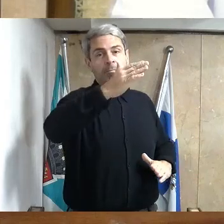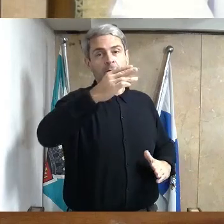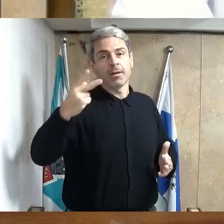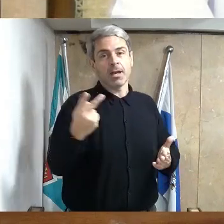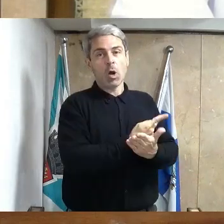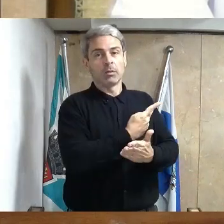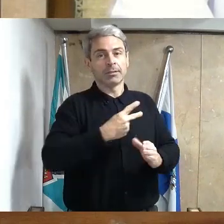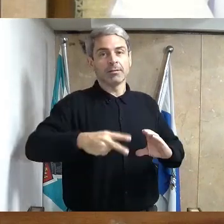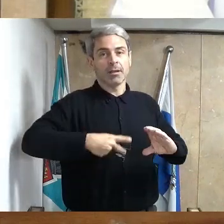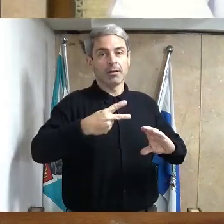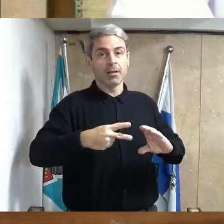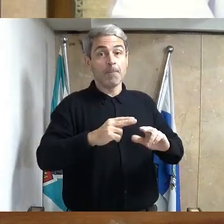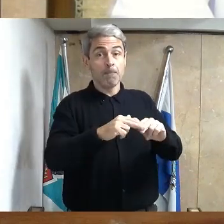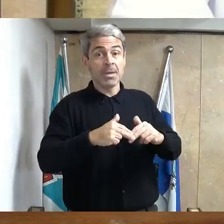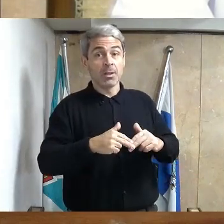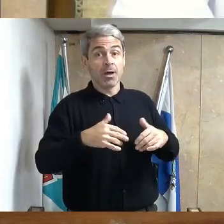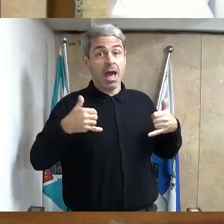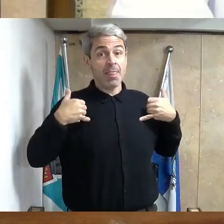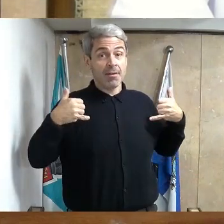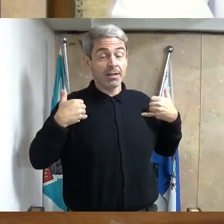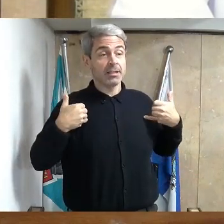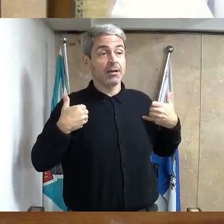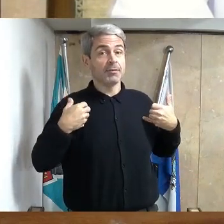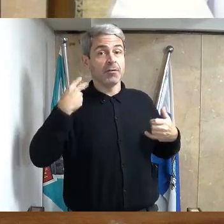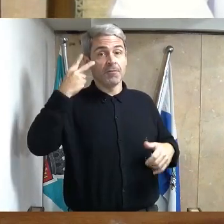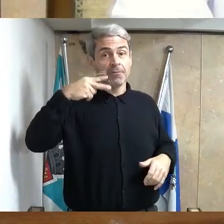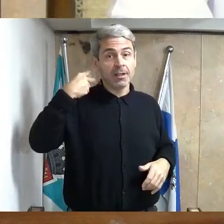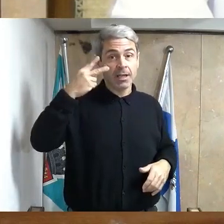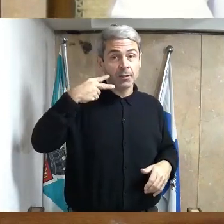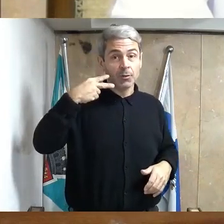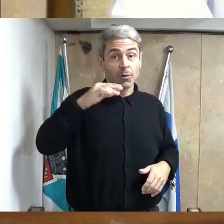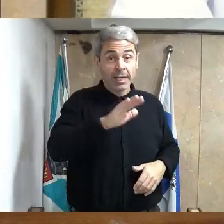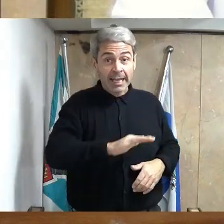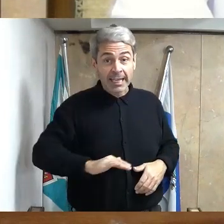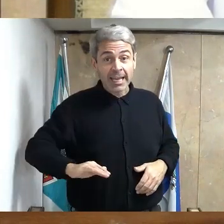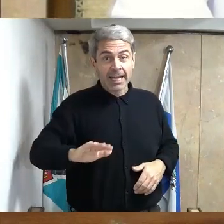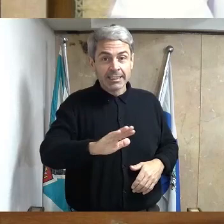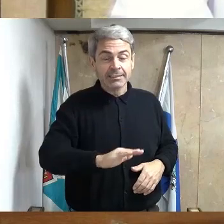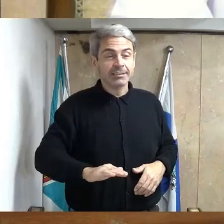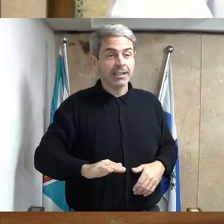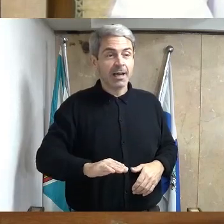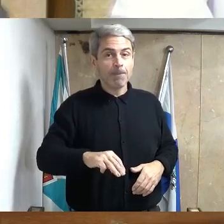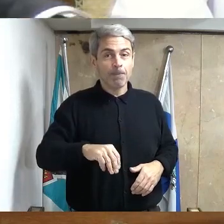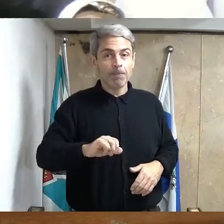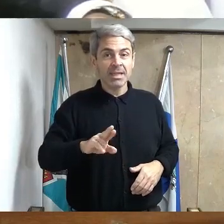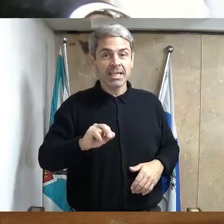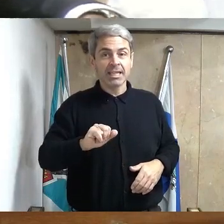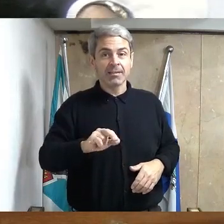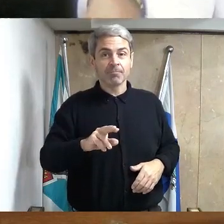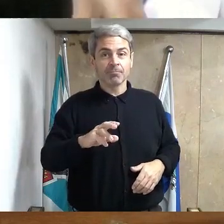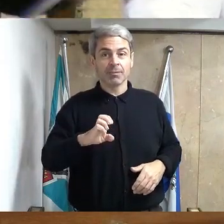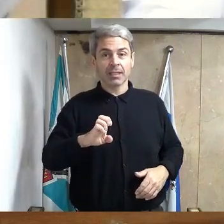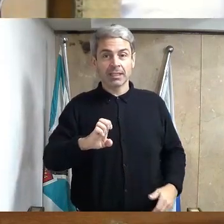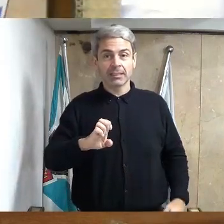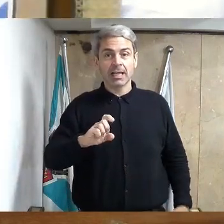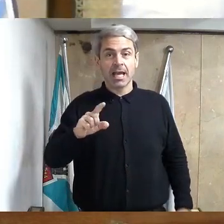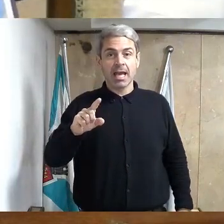Não só pelo aniversário, mas o nosso vereador mirim honorário, Enzo. Cadê o